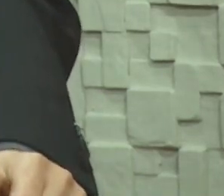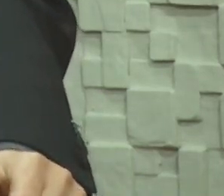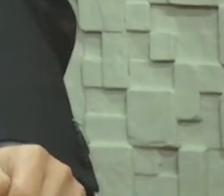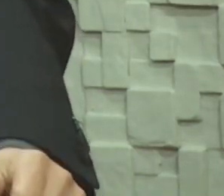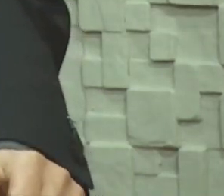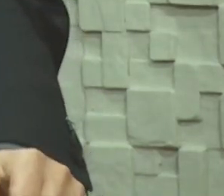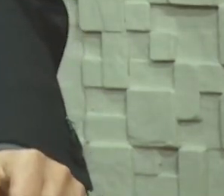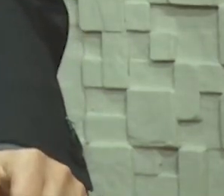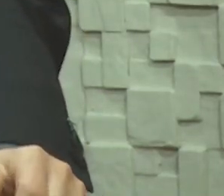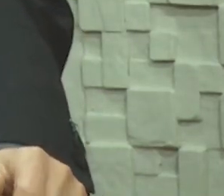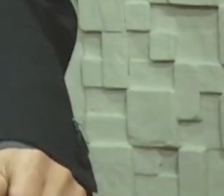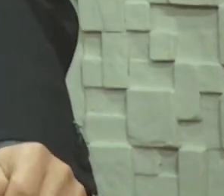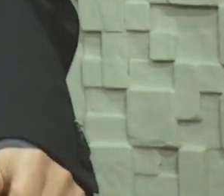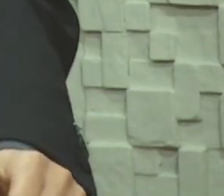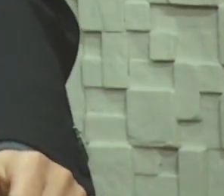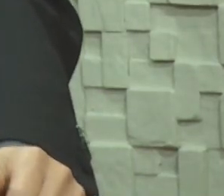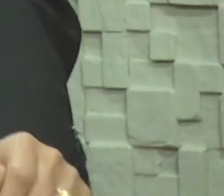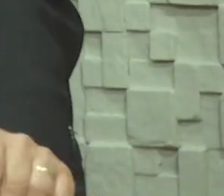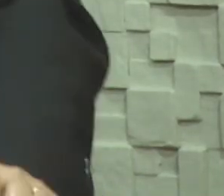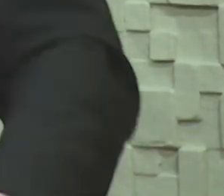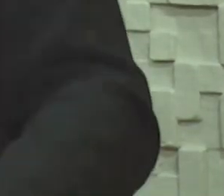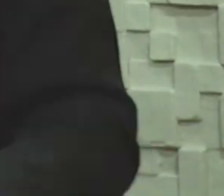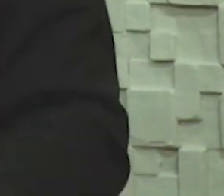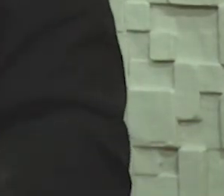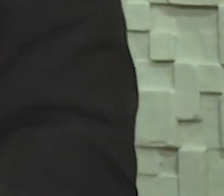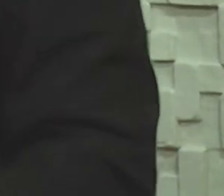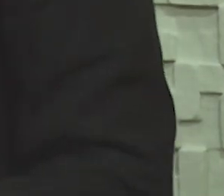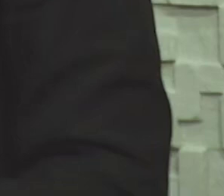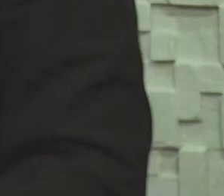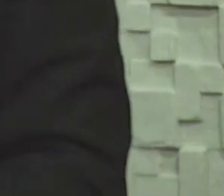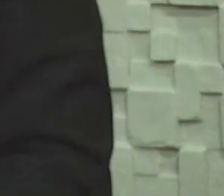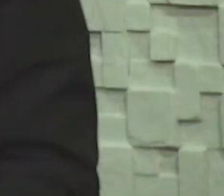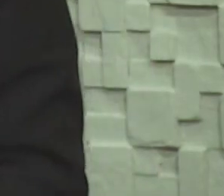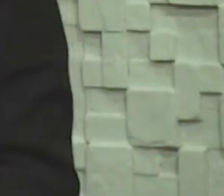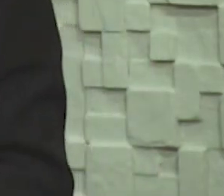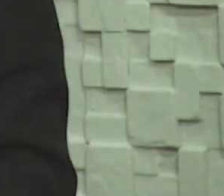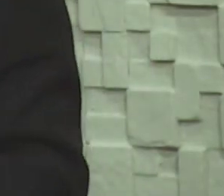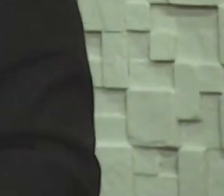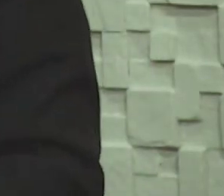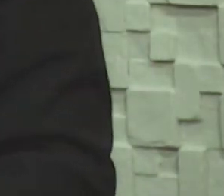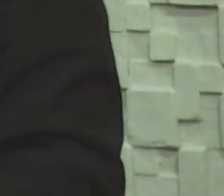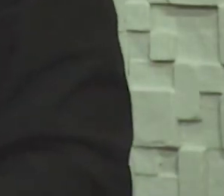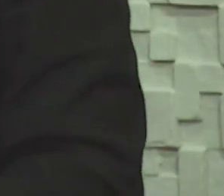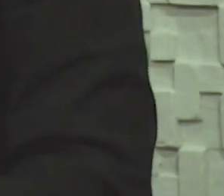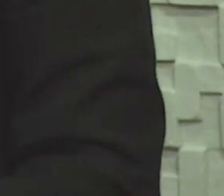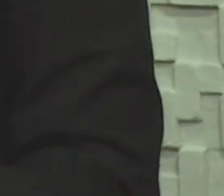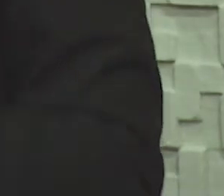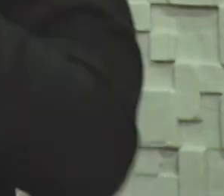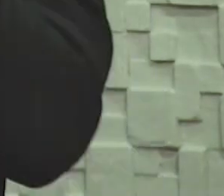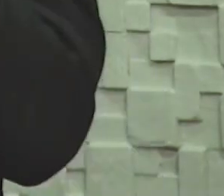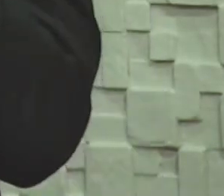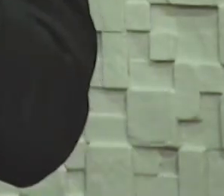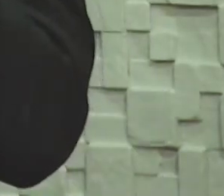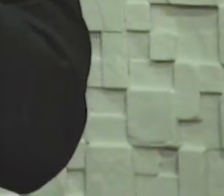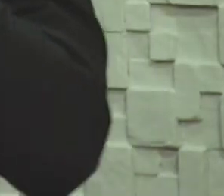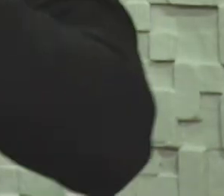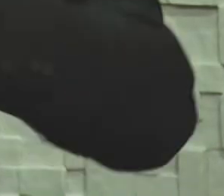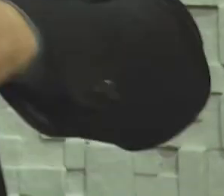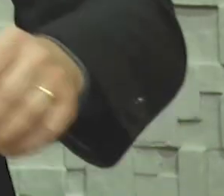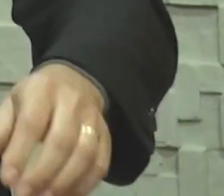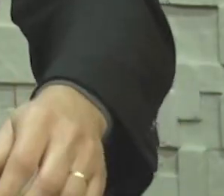um exemplar da bíblia em braile vieram trazer totalmente gratuita 36 volumes vereador Basso né nós